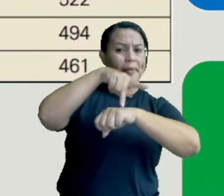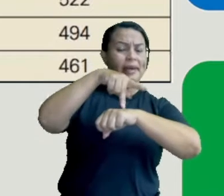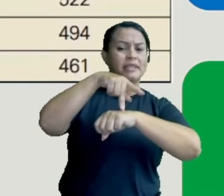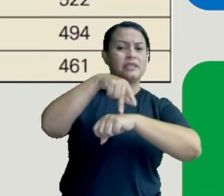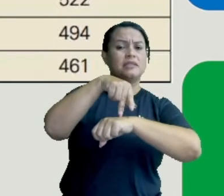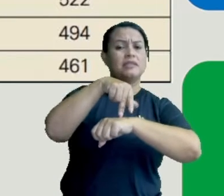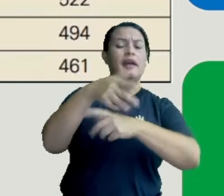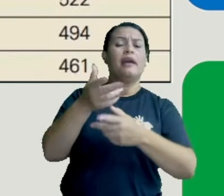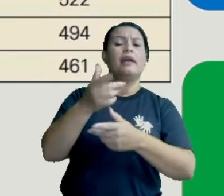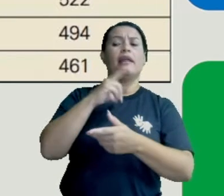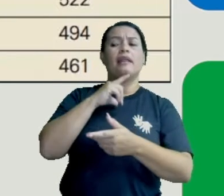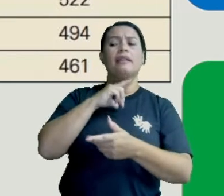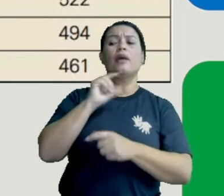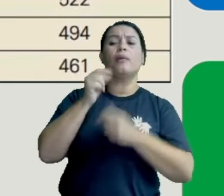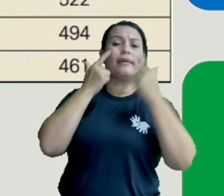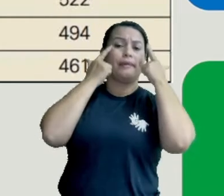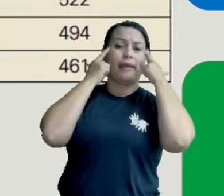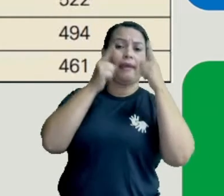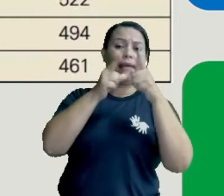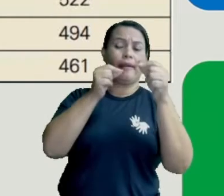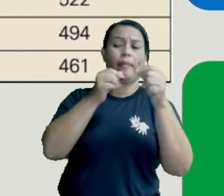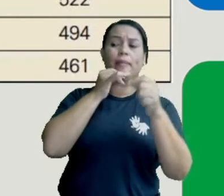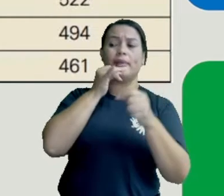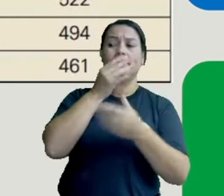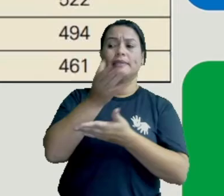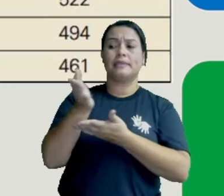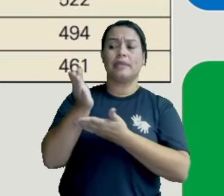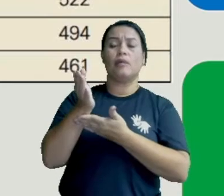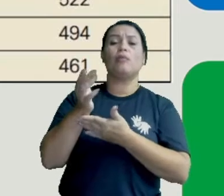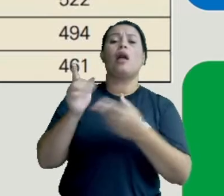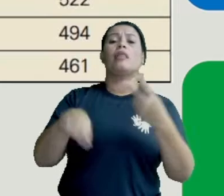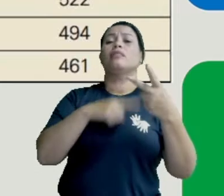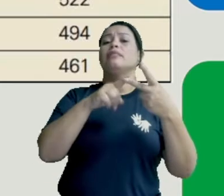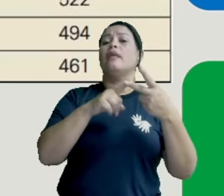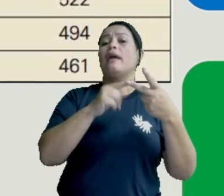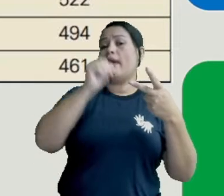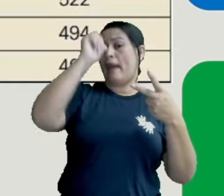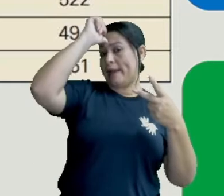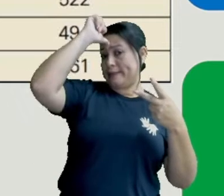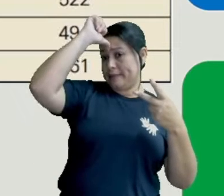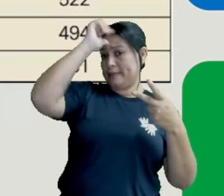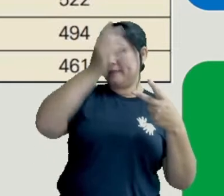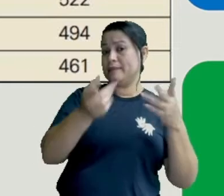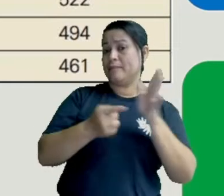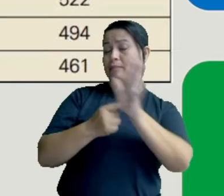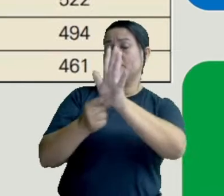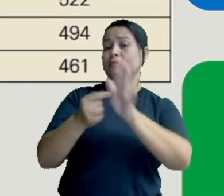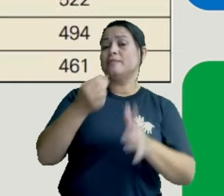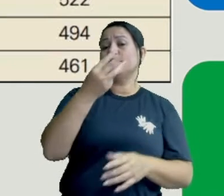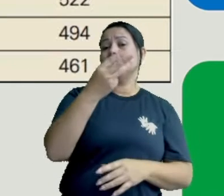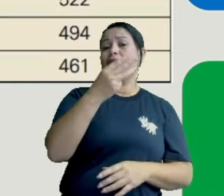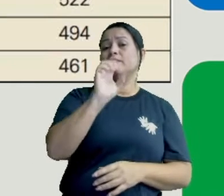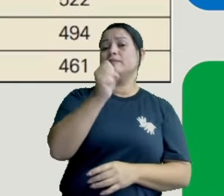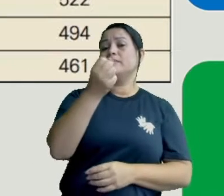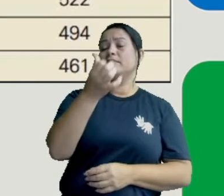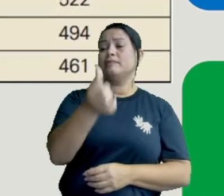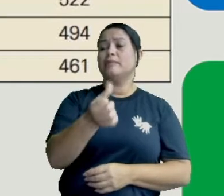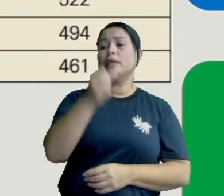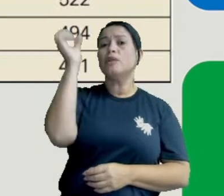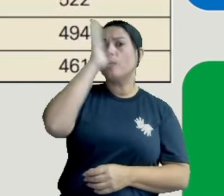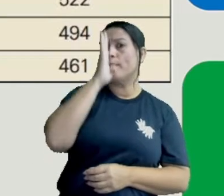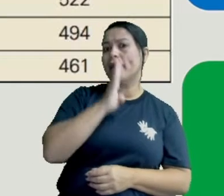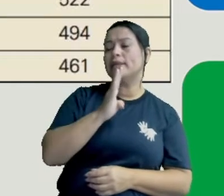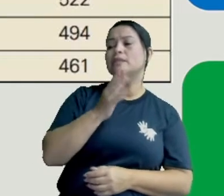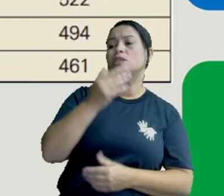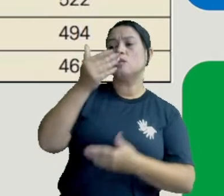demográfica de 145, tá? Aí você vai para a Índia, 386. Então, nesse caso, o Brasil tem uma densidade demográfica